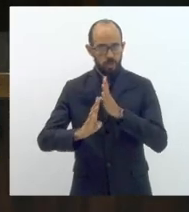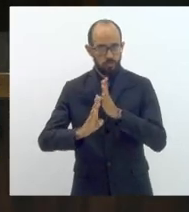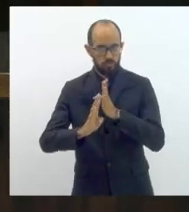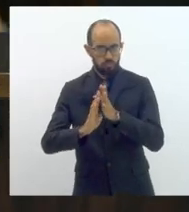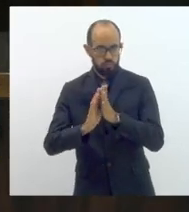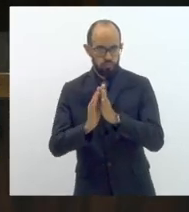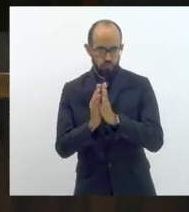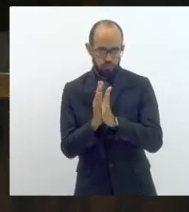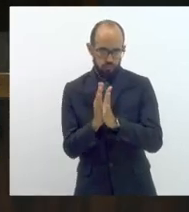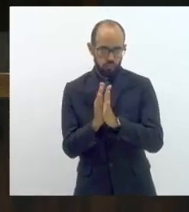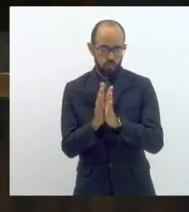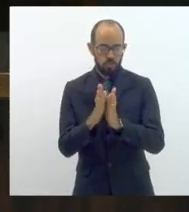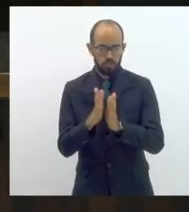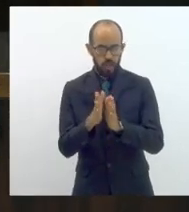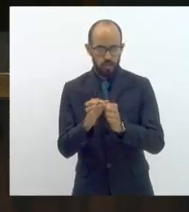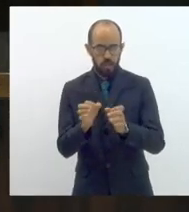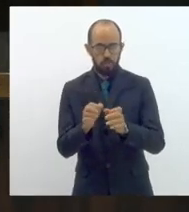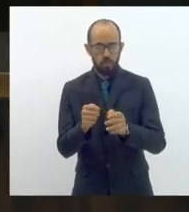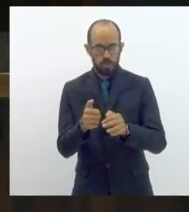livro.